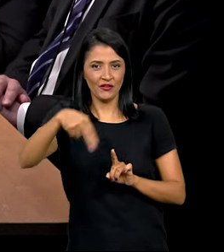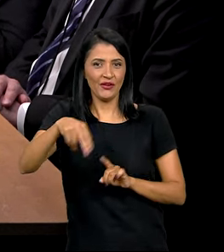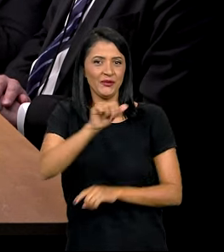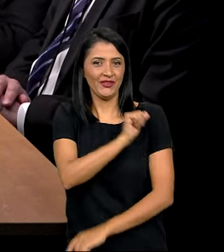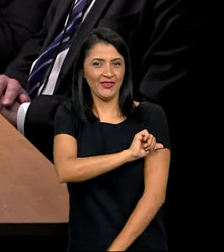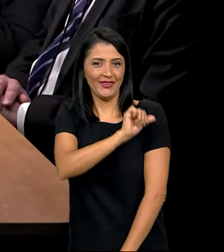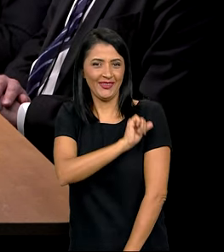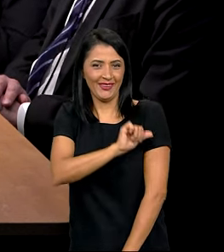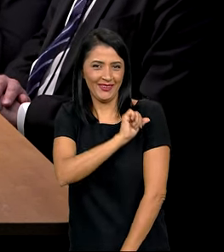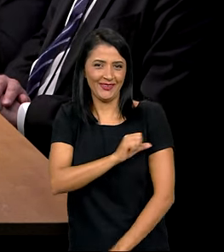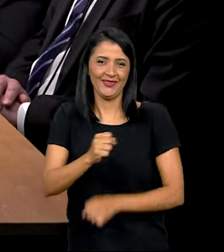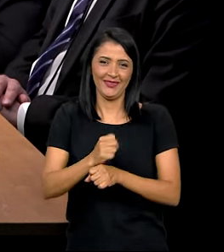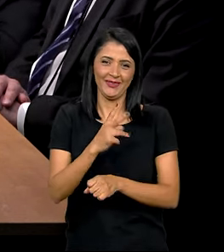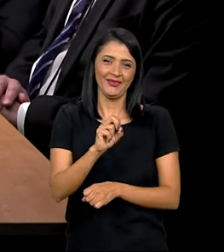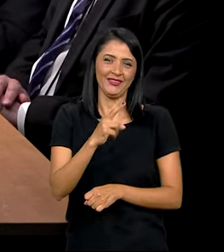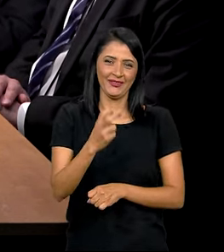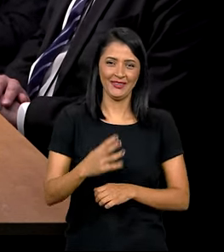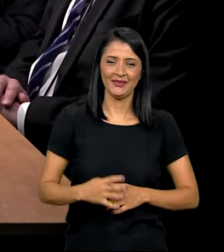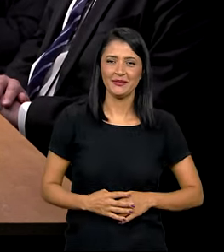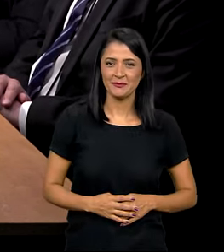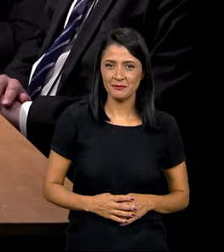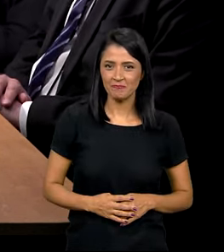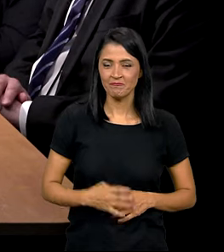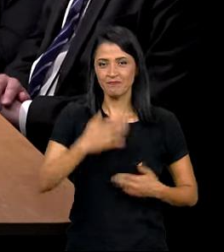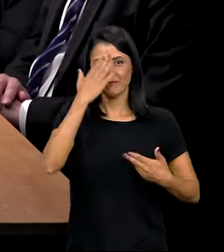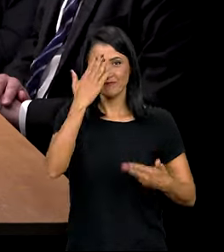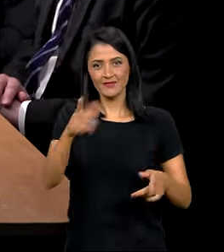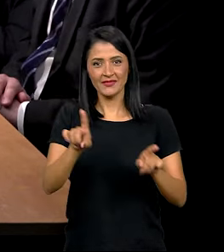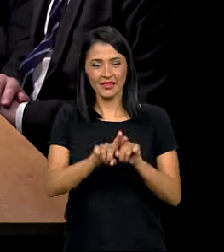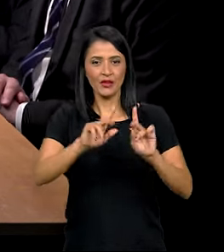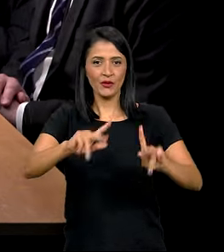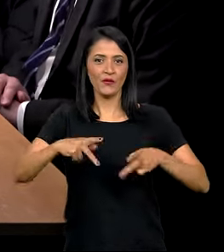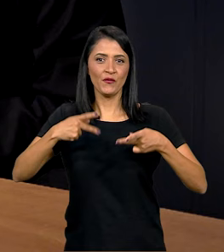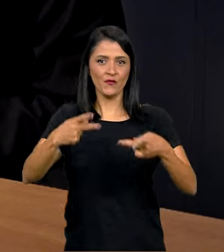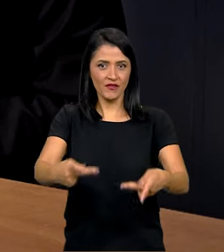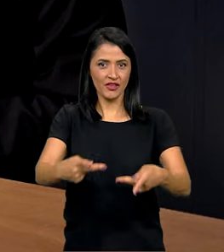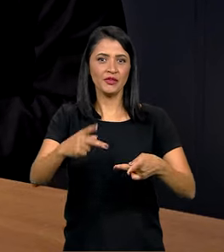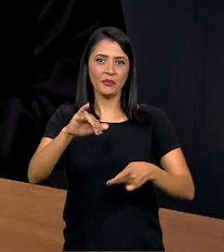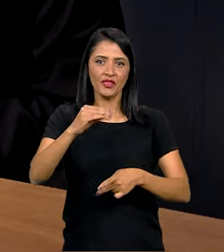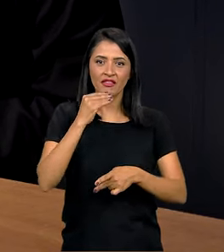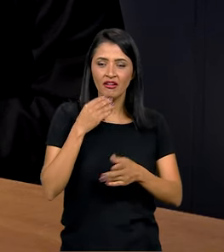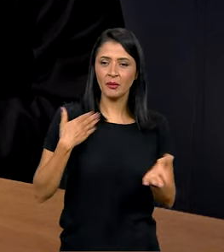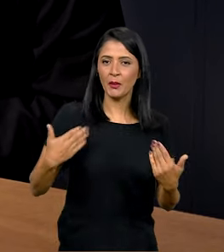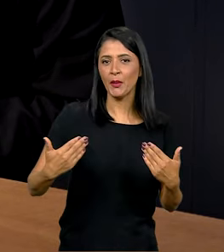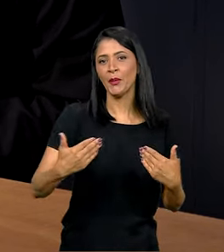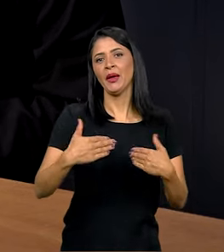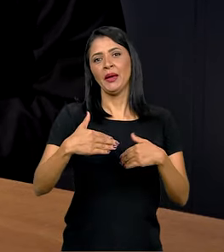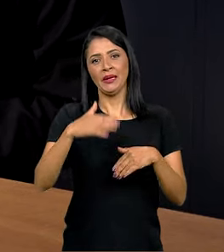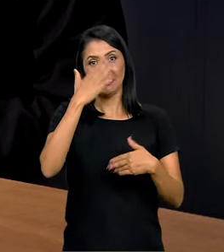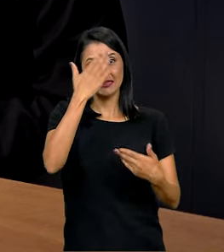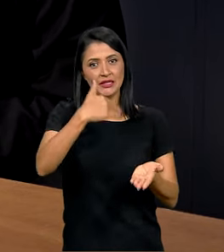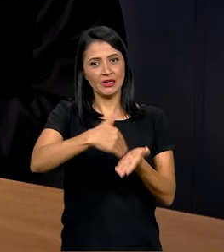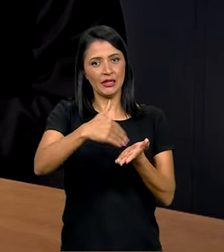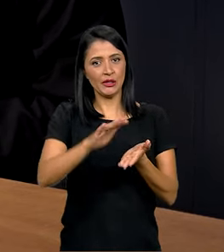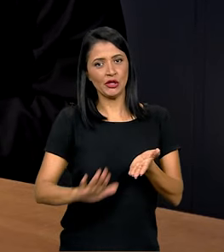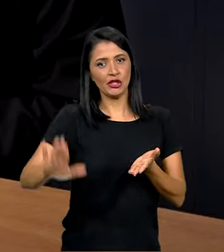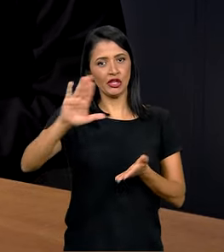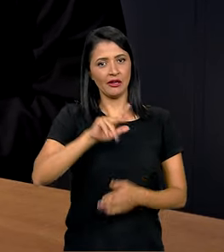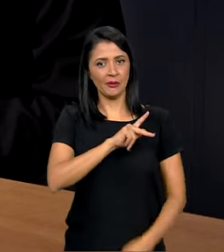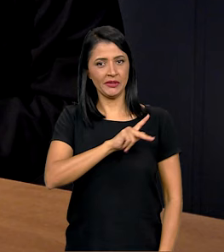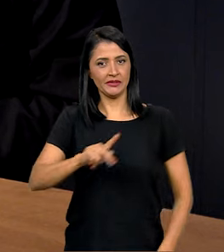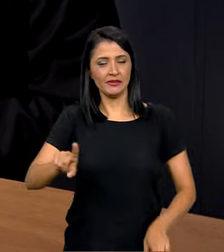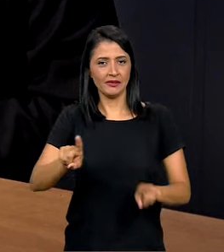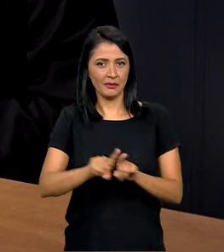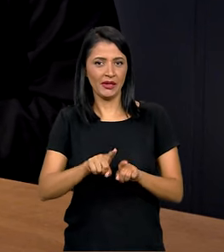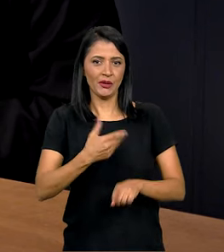2024 no Rio de Janeiro no Rio de Janeiro exatamente não também Agradecer o convite essa oportunidade de de diálogo agradecer a Secretaria